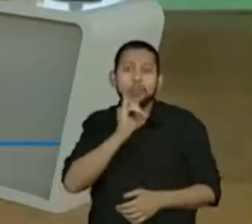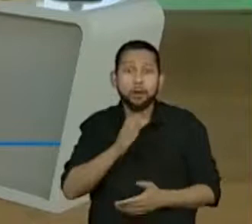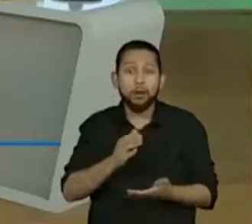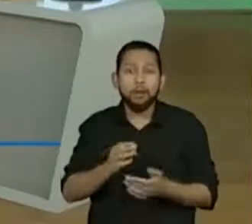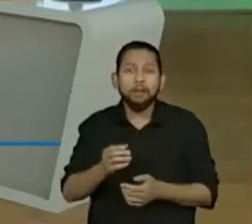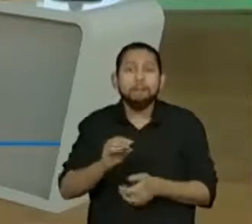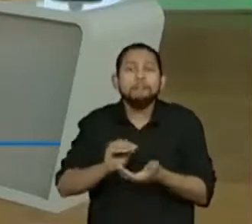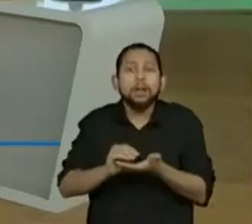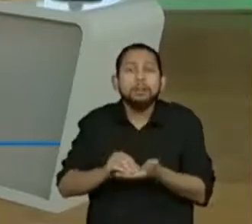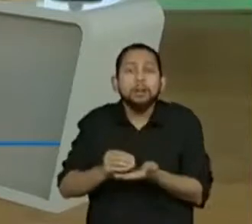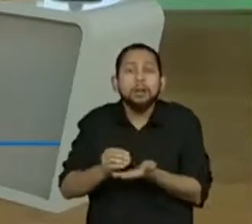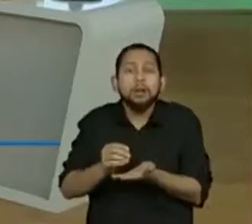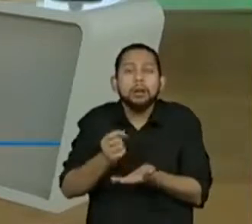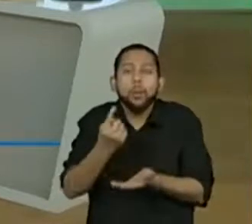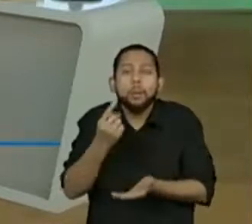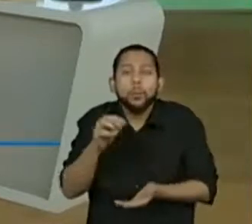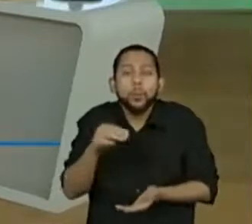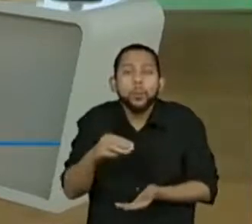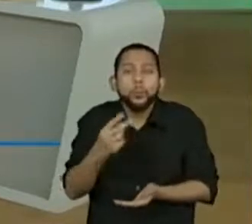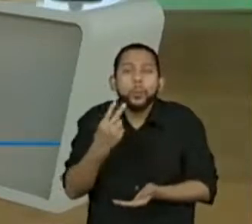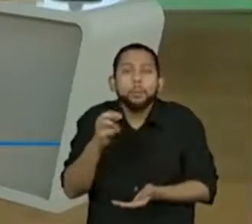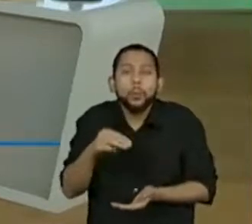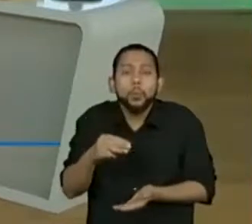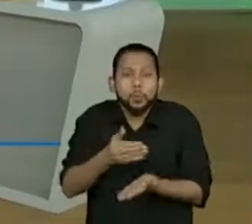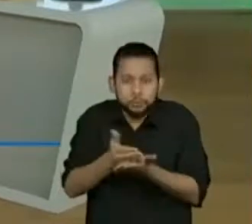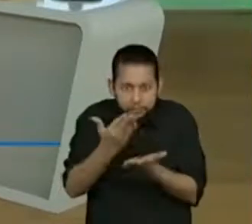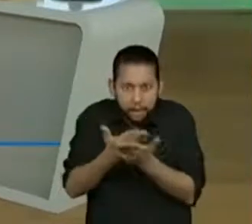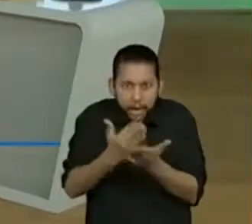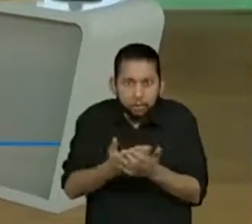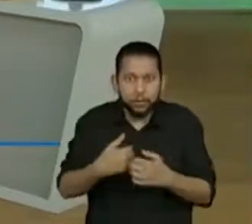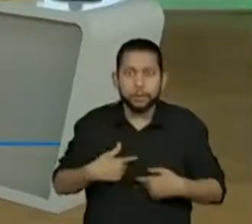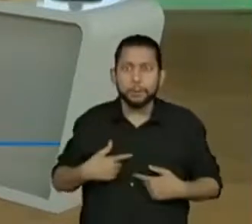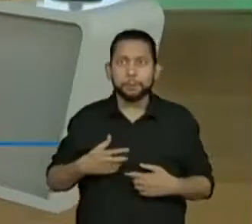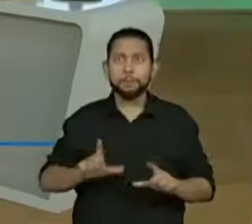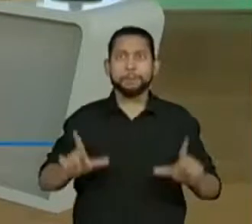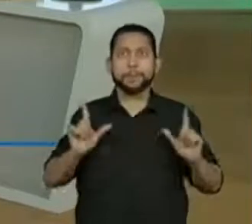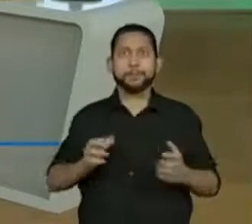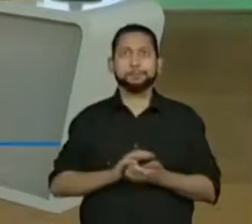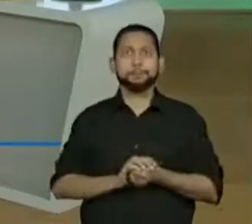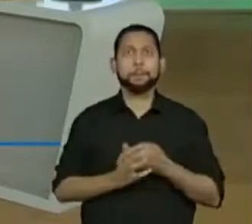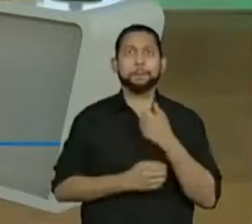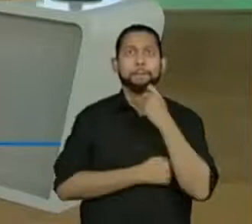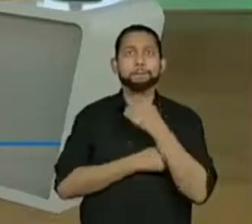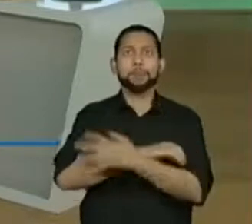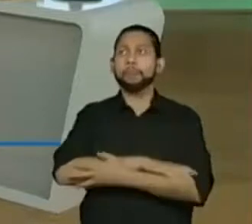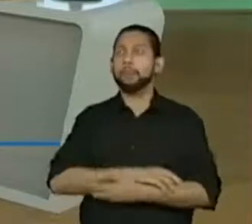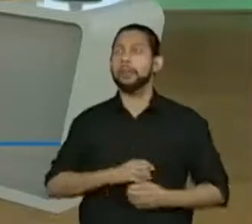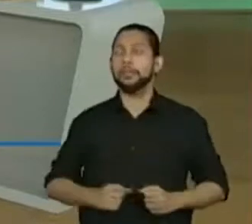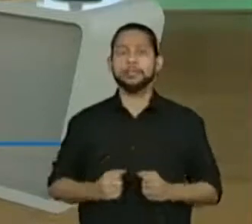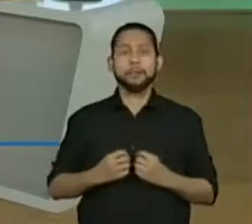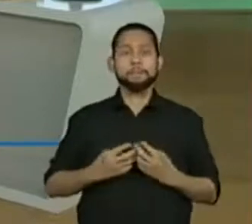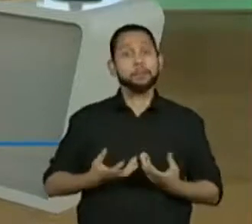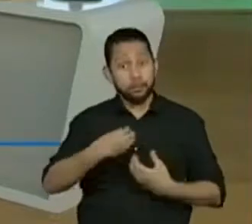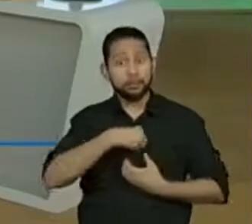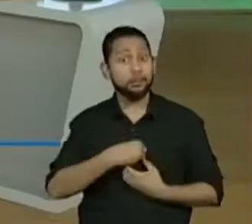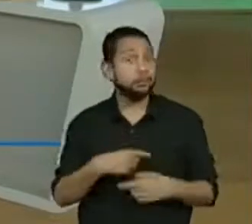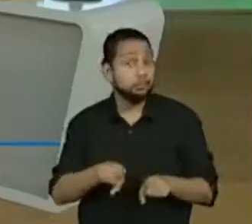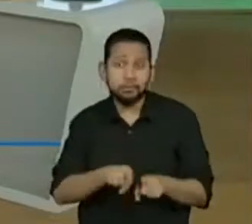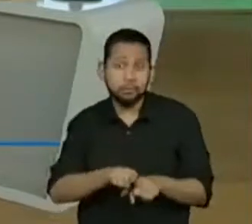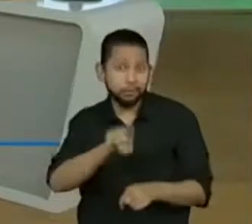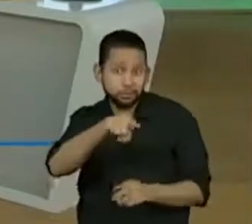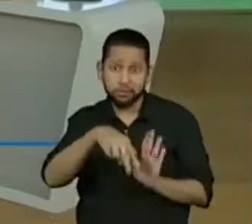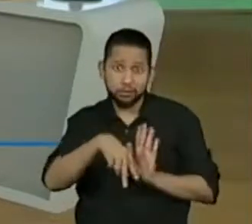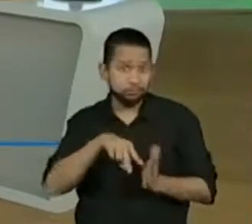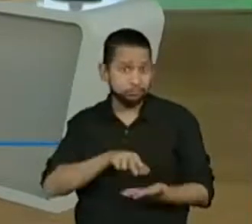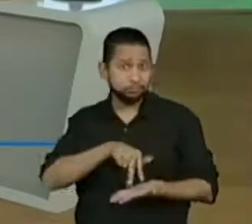começar a aula normal mas isso é possível vocês fazerem tranquilamente agora vamos conhecer